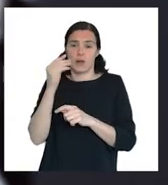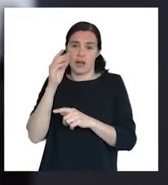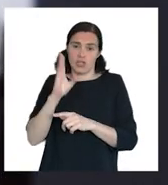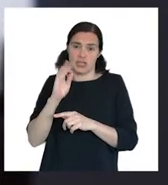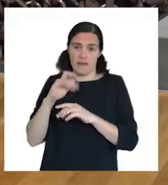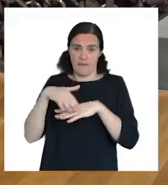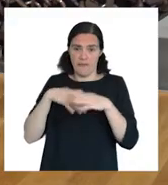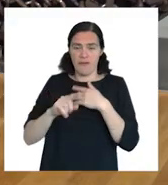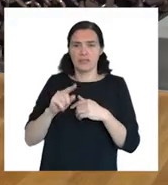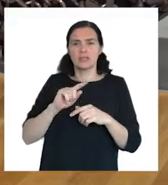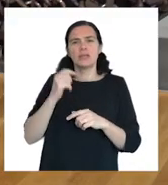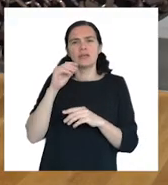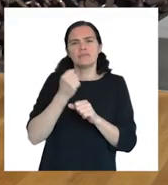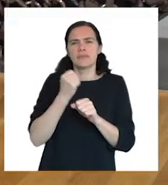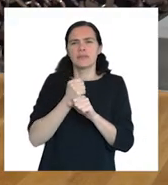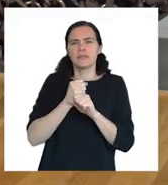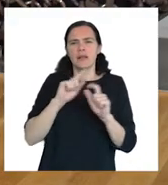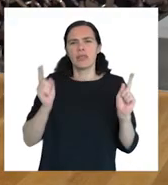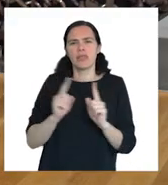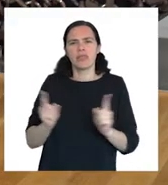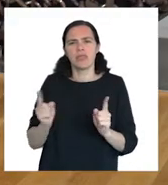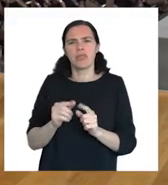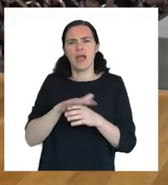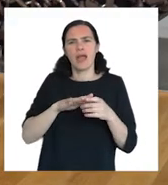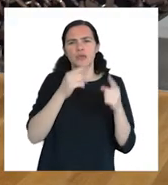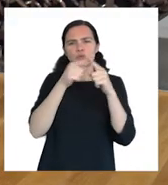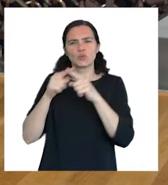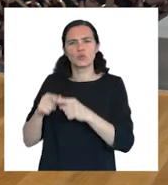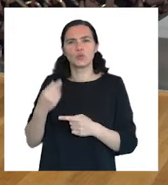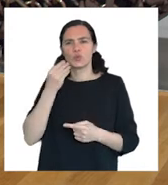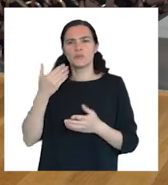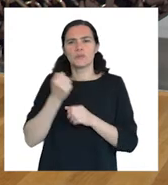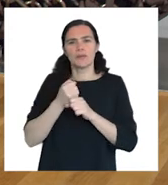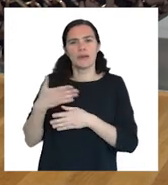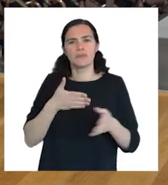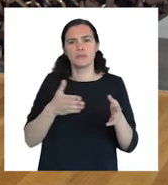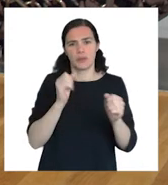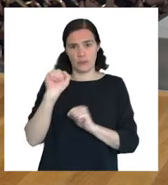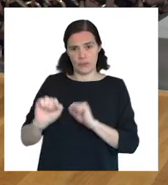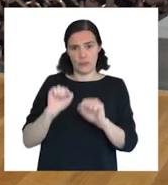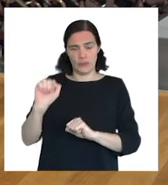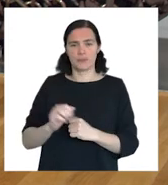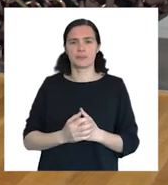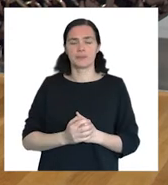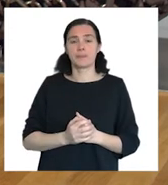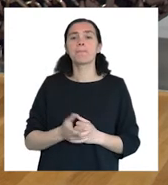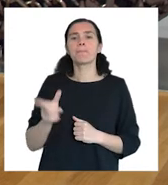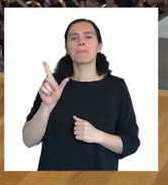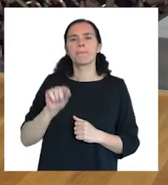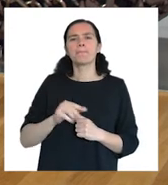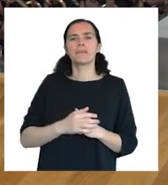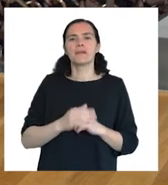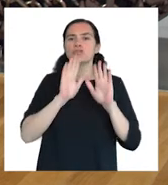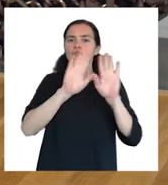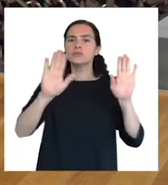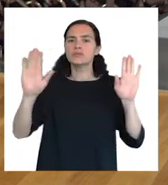do Arthur Jafa, e é, no fundo, uma obra que sintetiza todas essas múltiplas dimensões do seu percurso e do seu trabalho. É